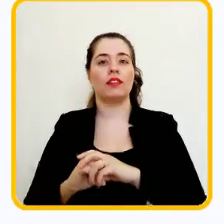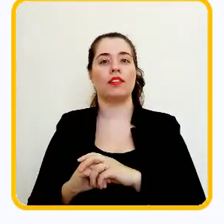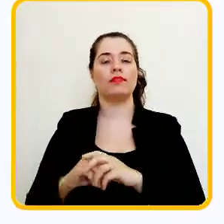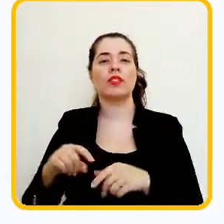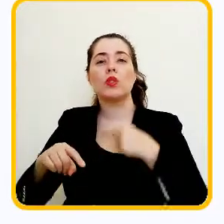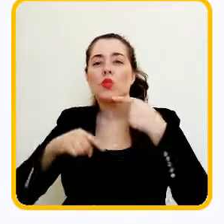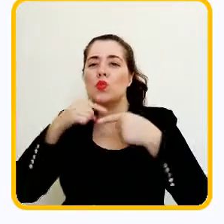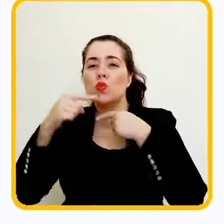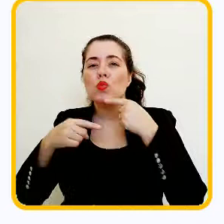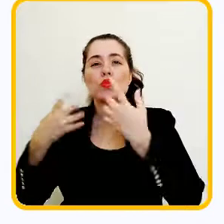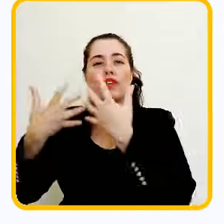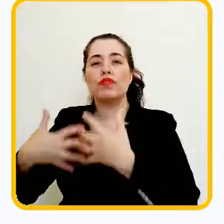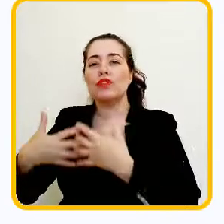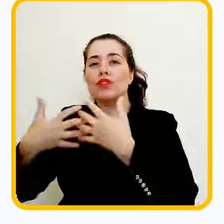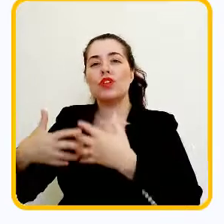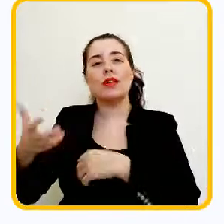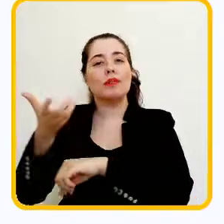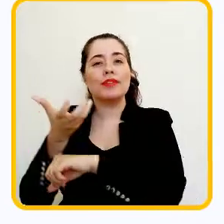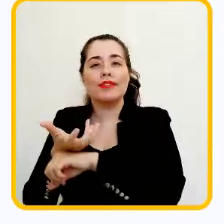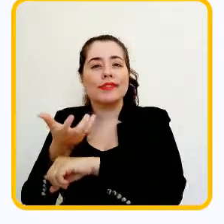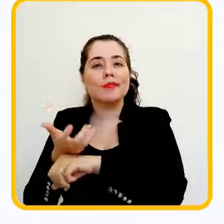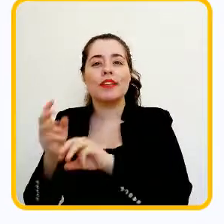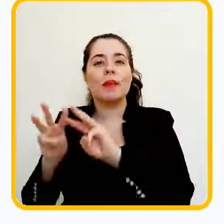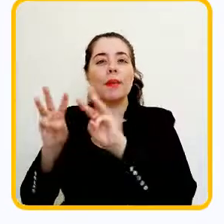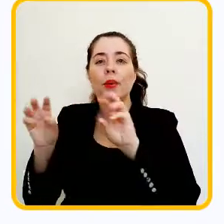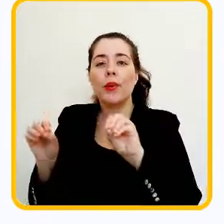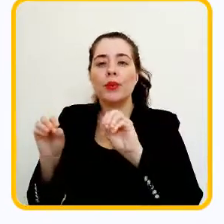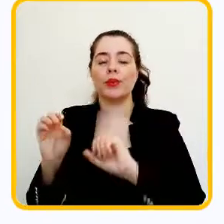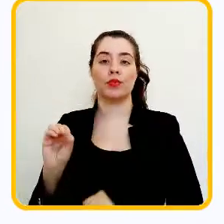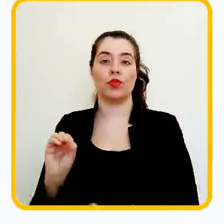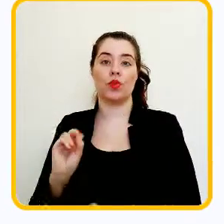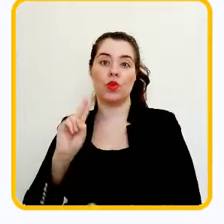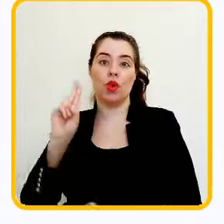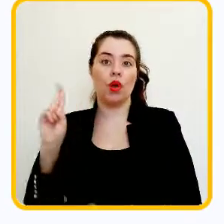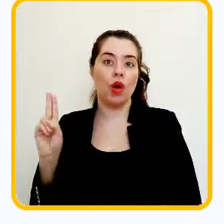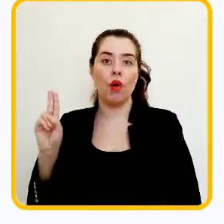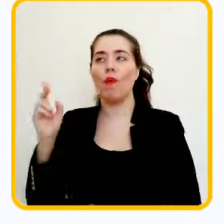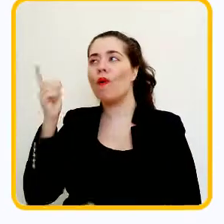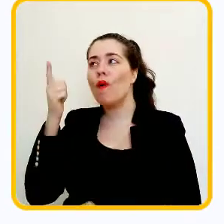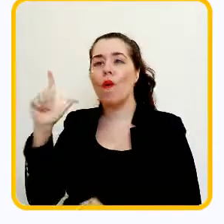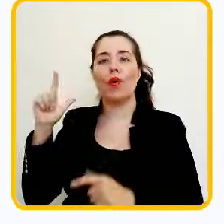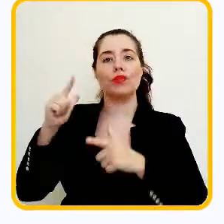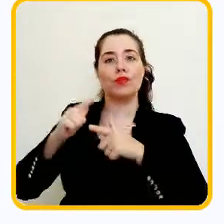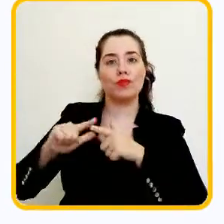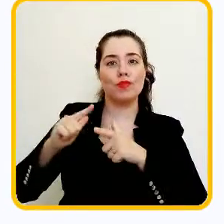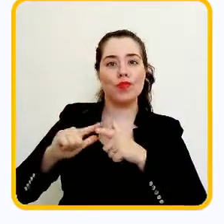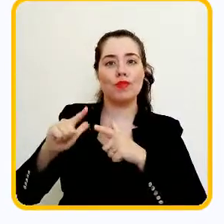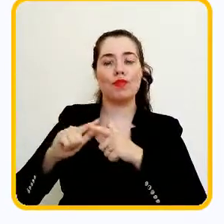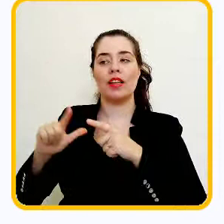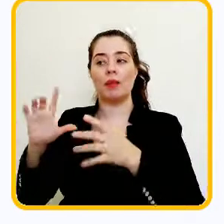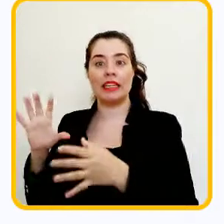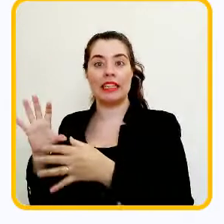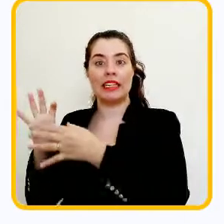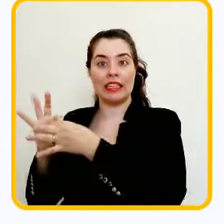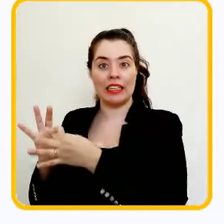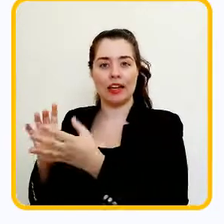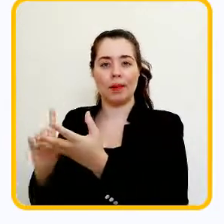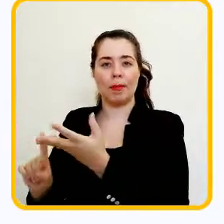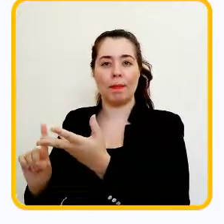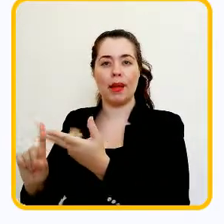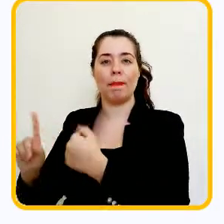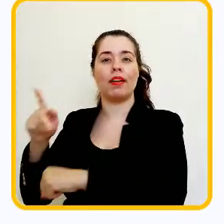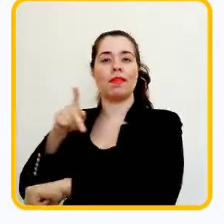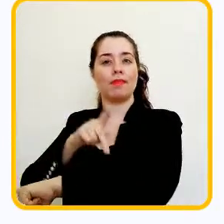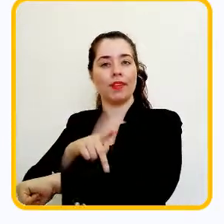notas dúvidas sobre o funcionamento da disciplina no Moodle ou mesmo outros